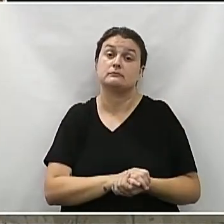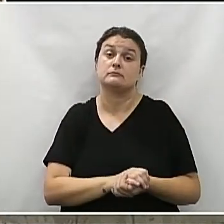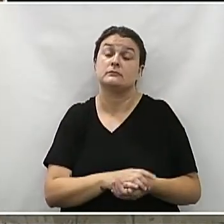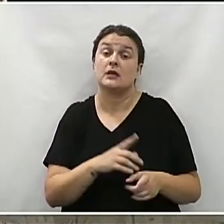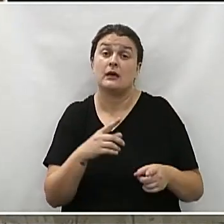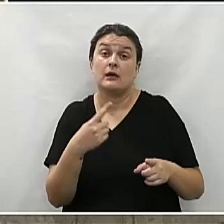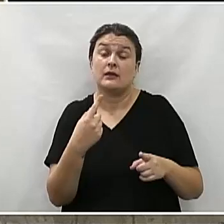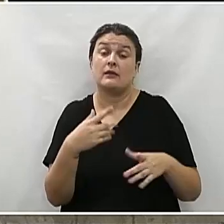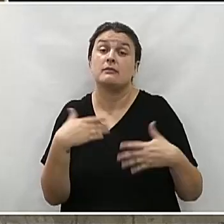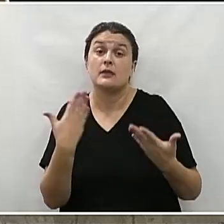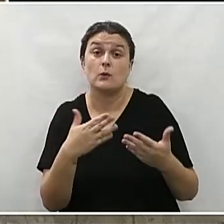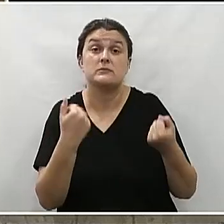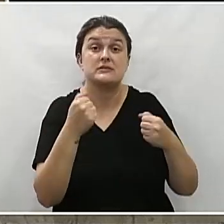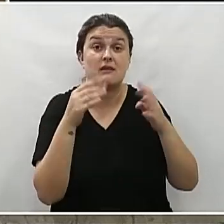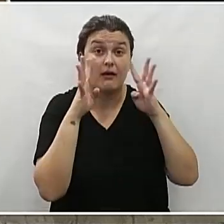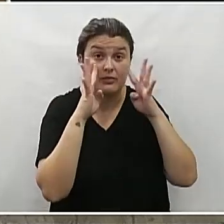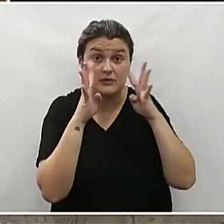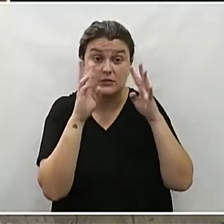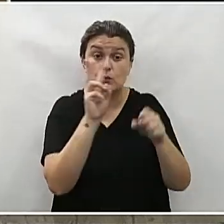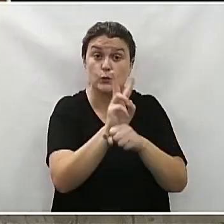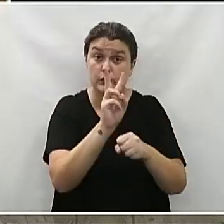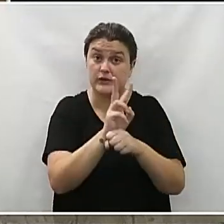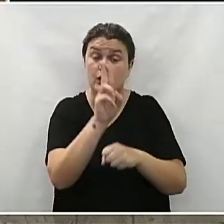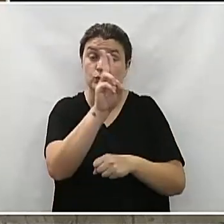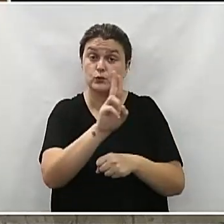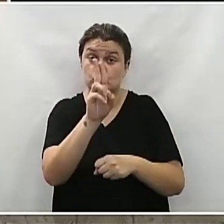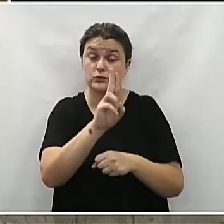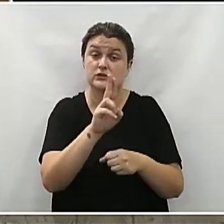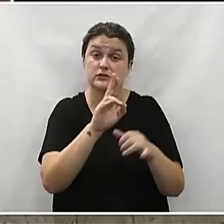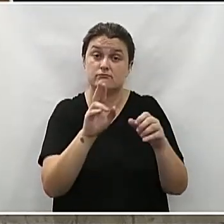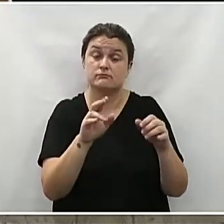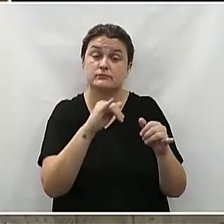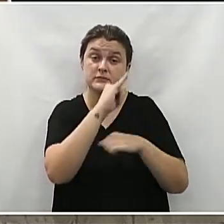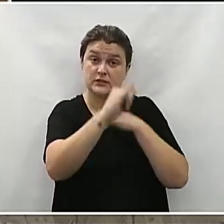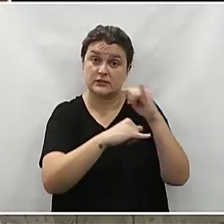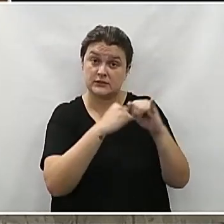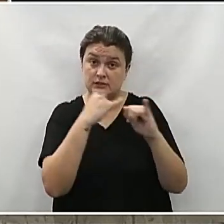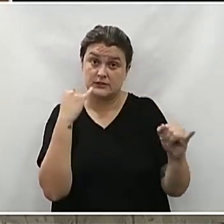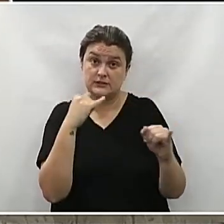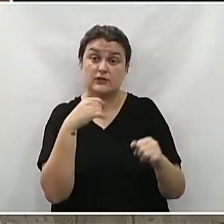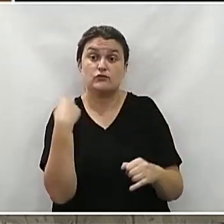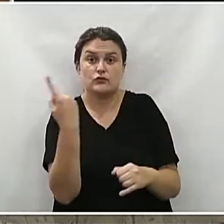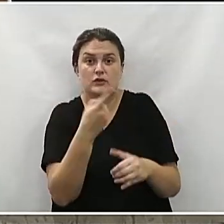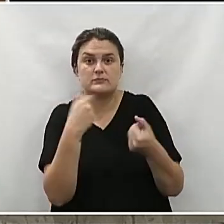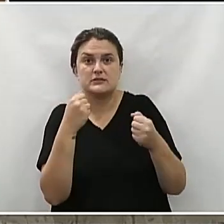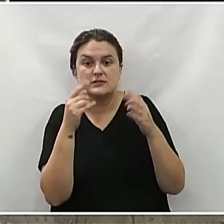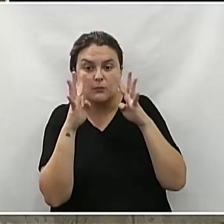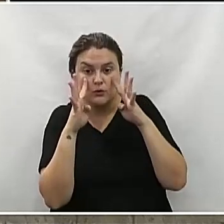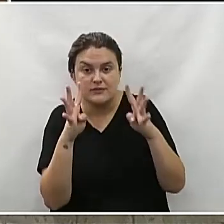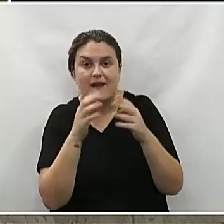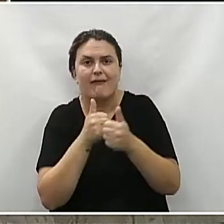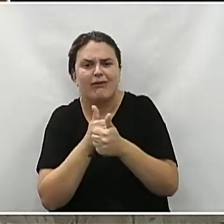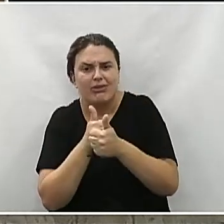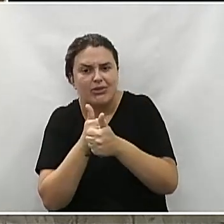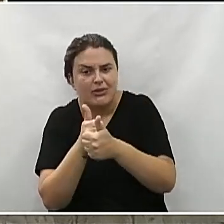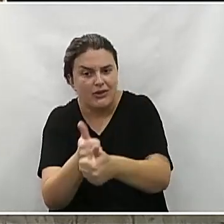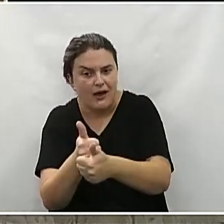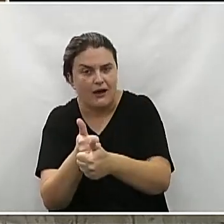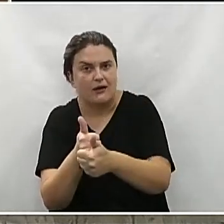não são apresentados para nós. A gente tem que estar ensinando, mostrando e criando essa